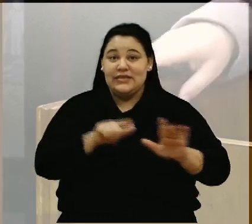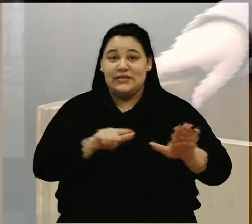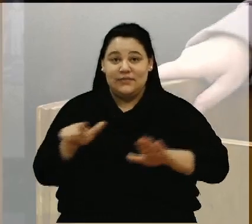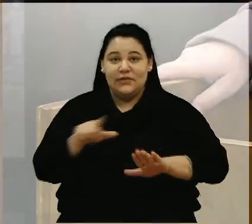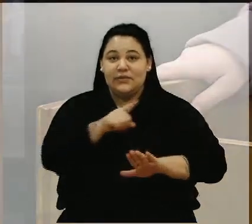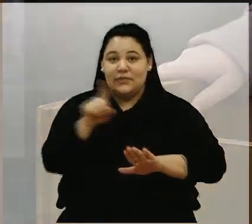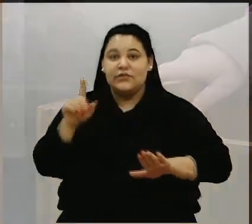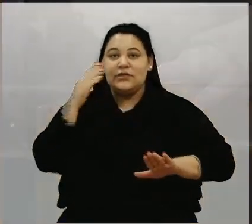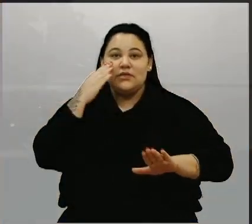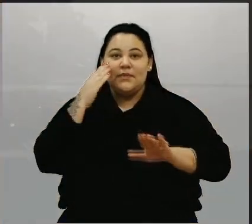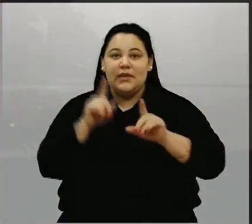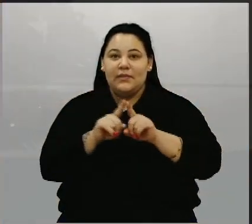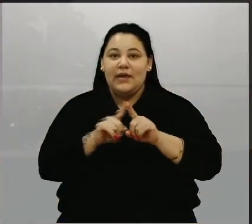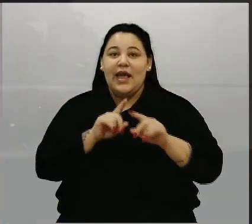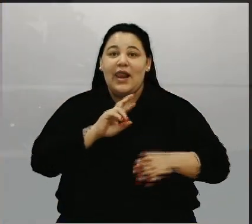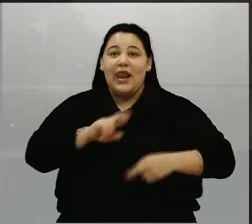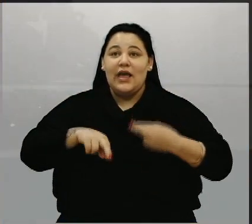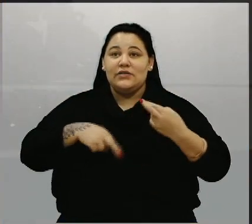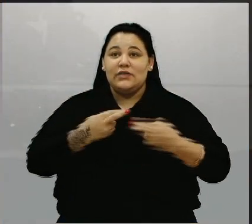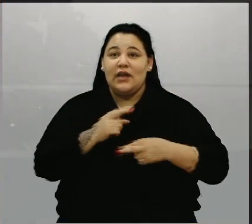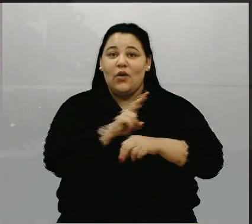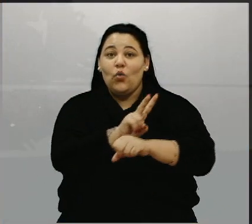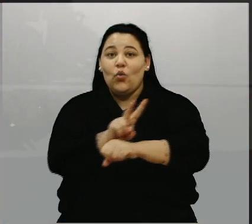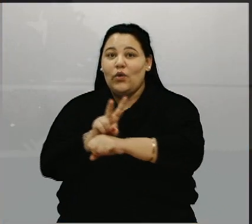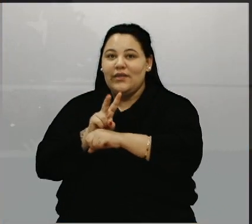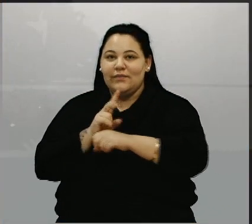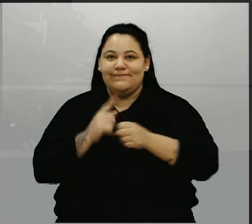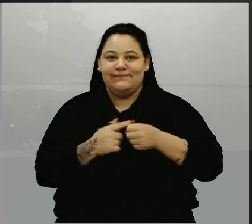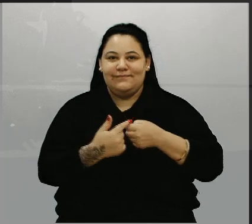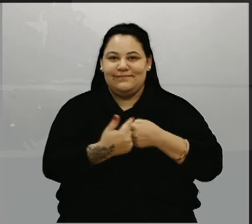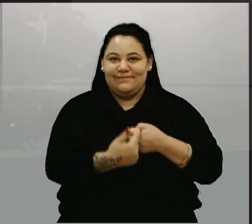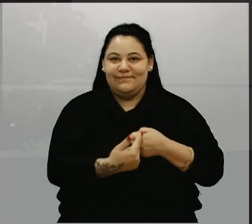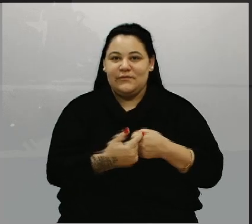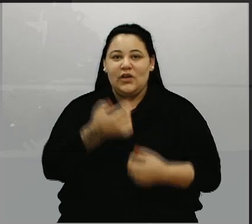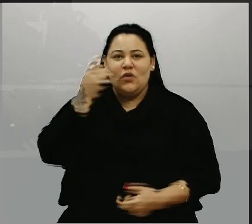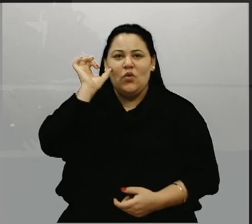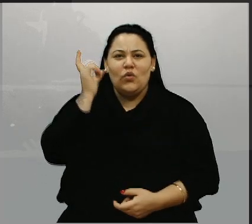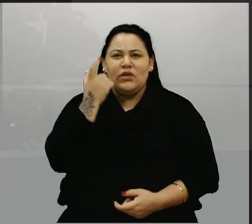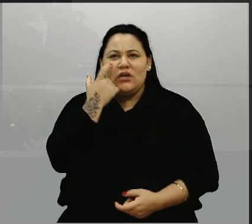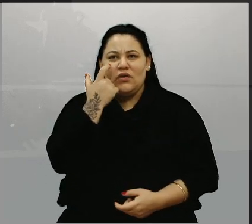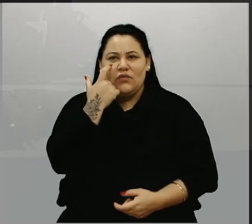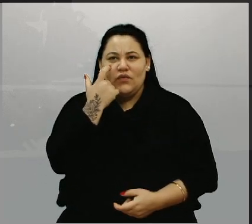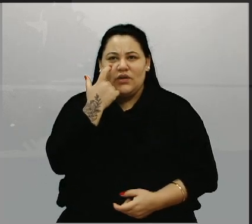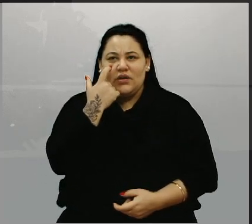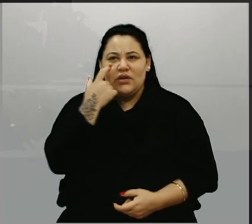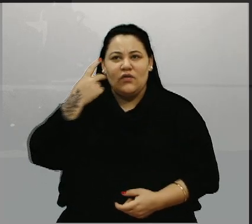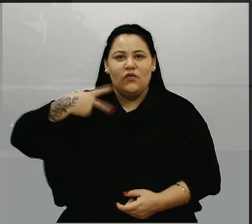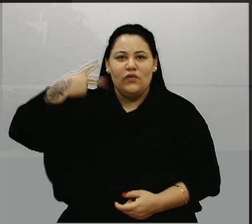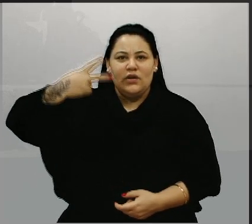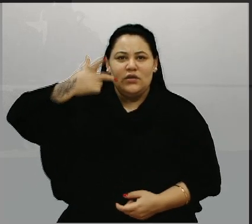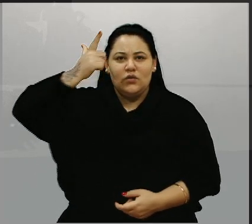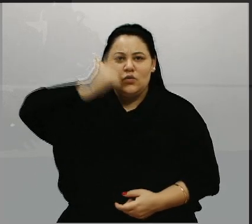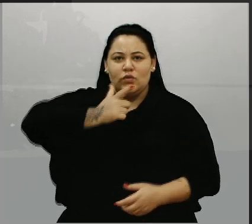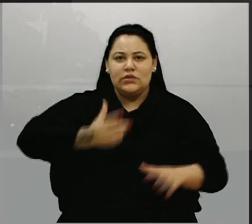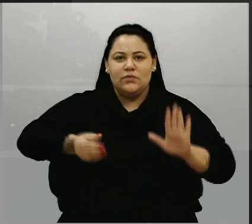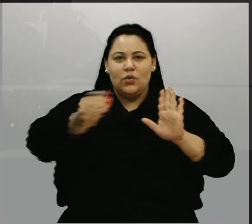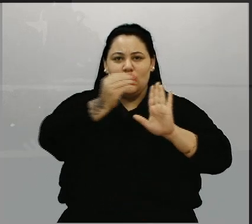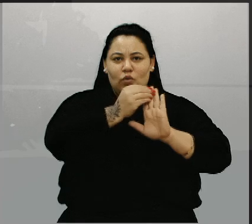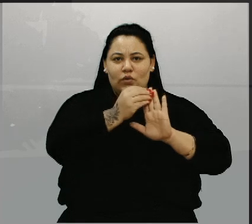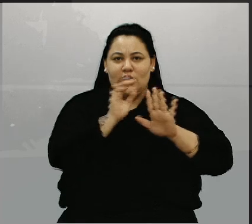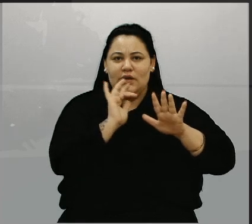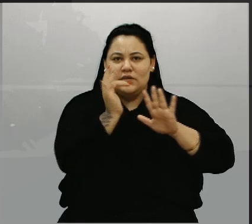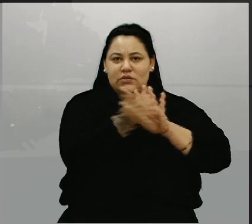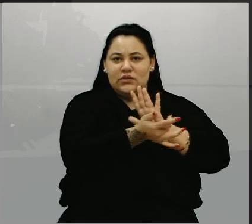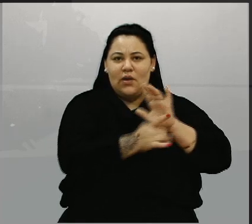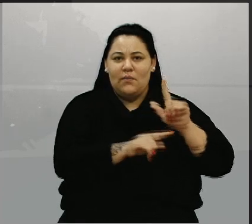atualizado, com relação à zeladoria da cidade. Ontem eu vi o vereador Lucas, inclusive, postou um material